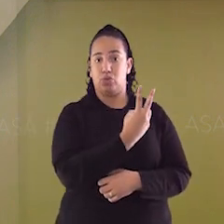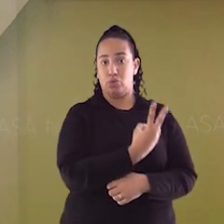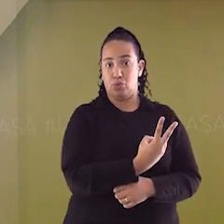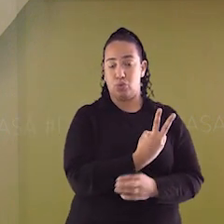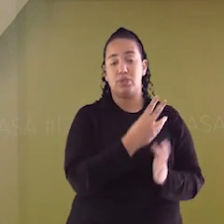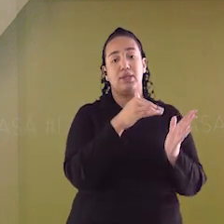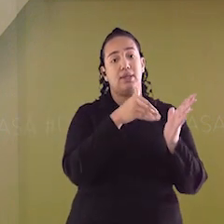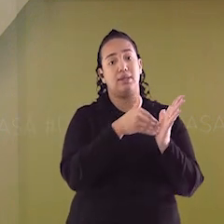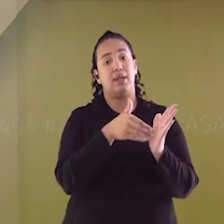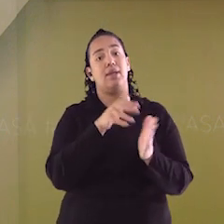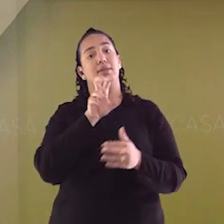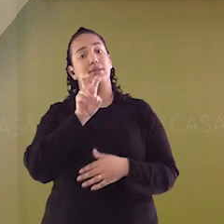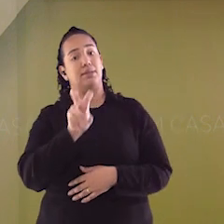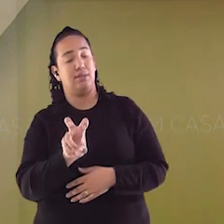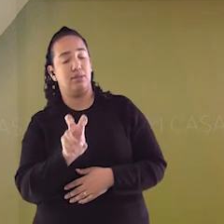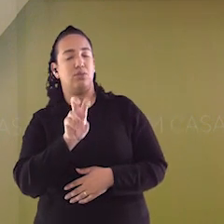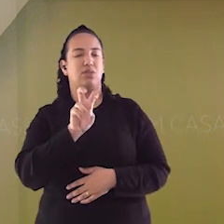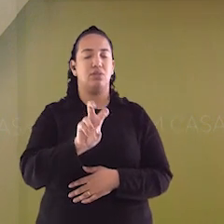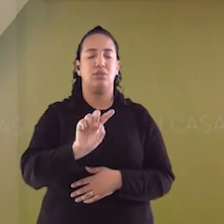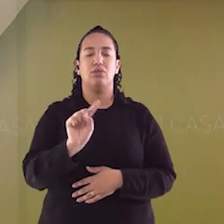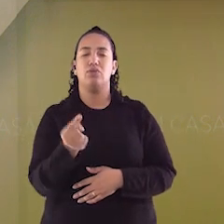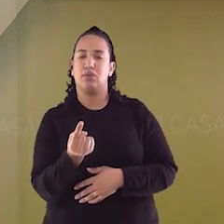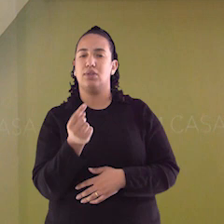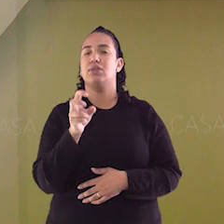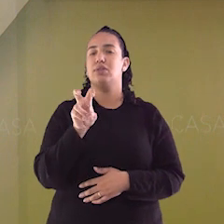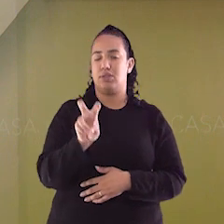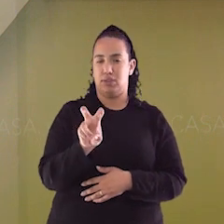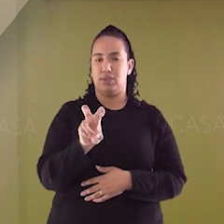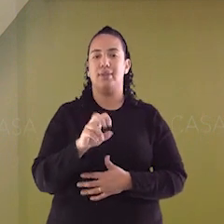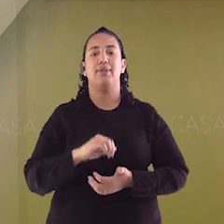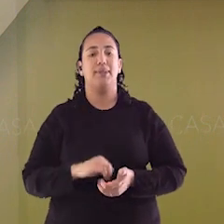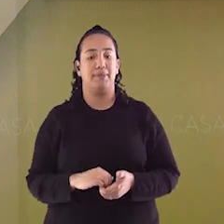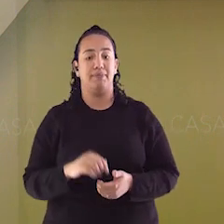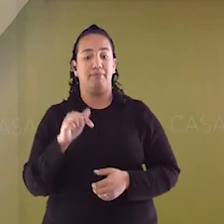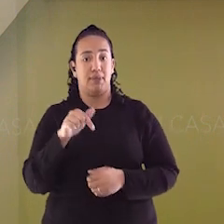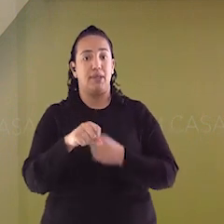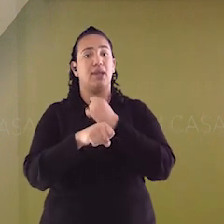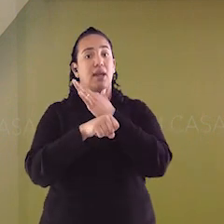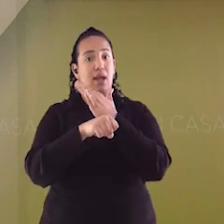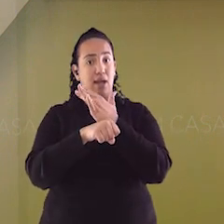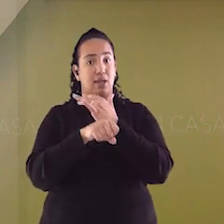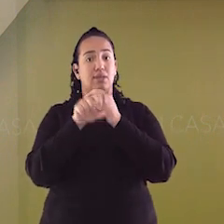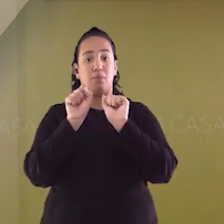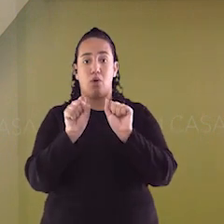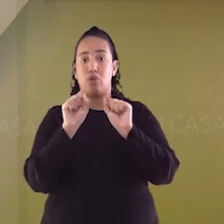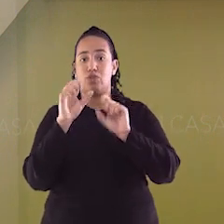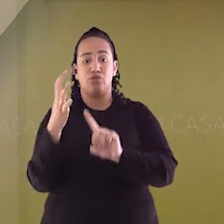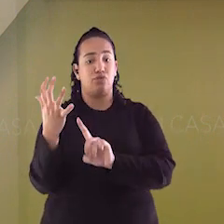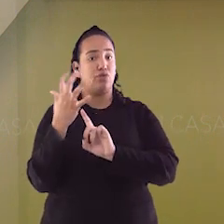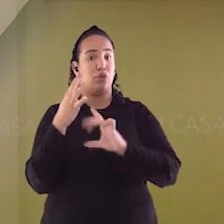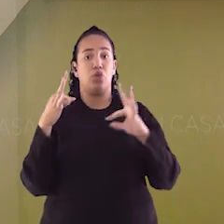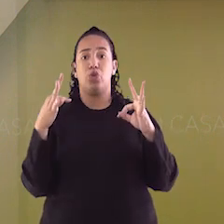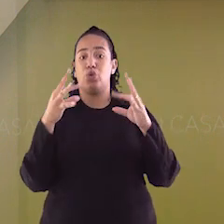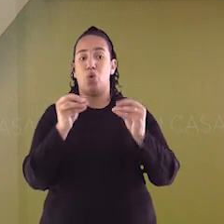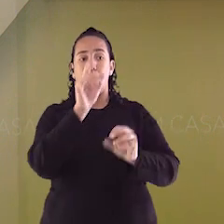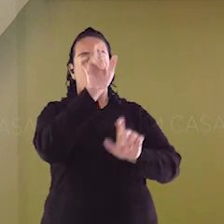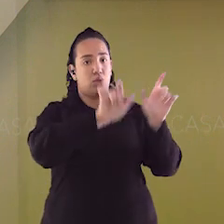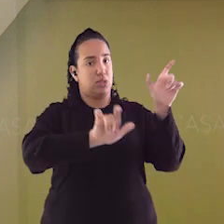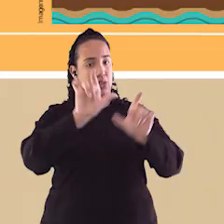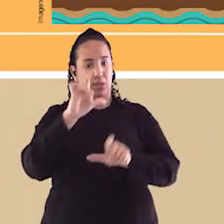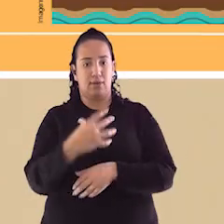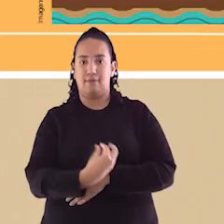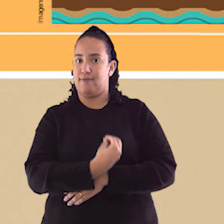entre 2 e até 5, 5,5, sendo bastante ácido, capaz de afetar todos os seres